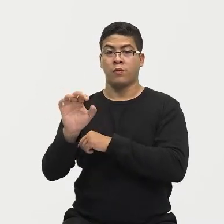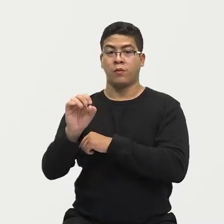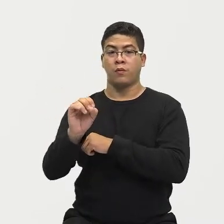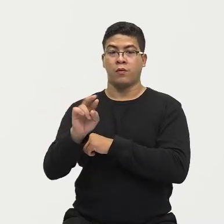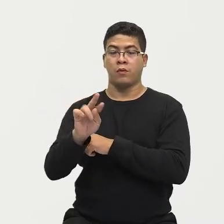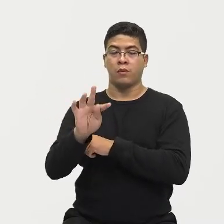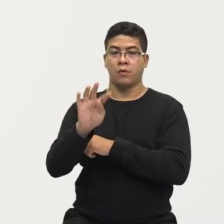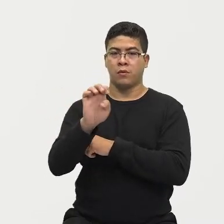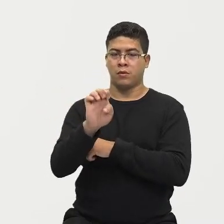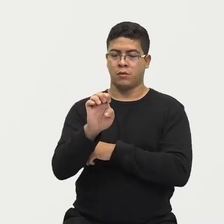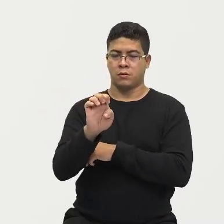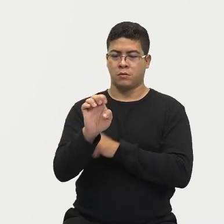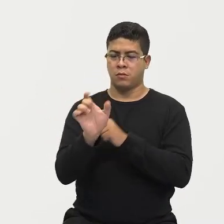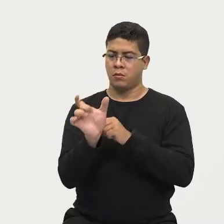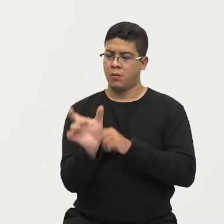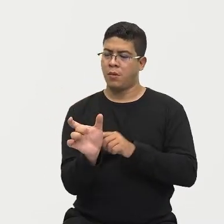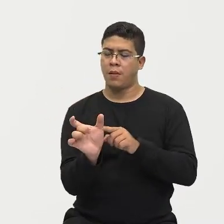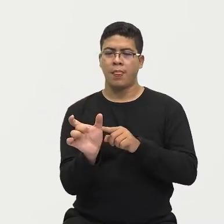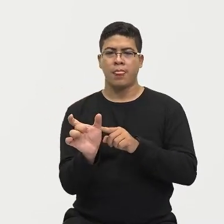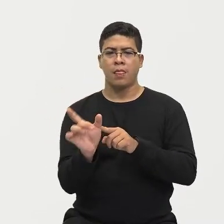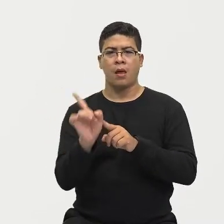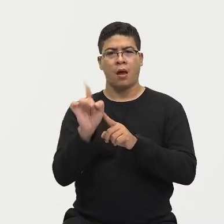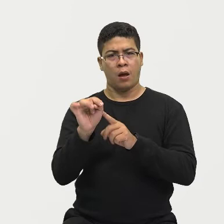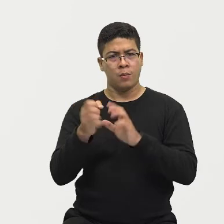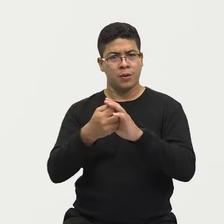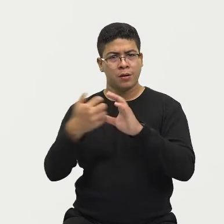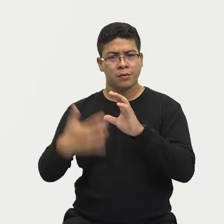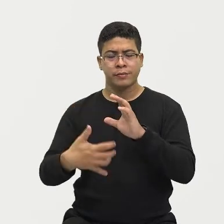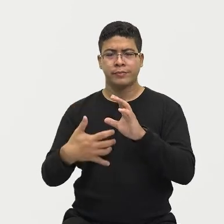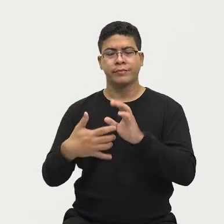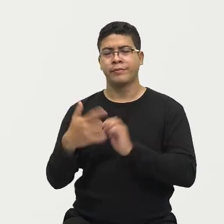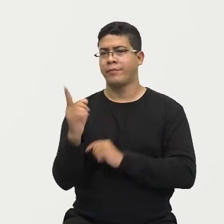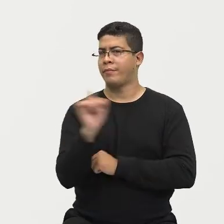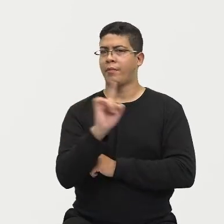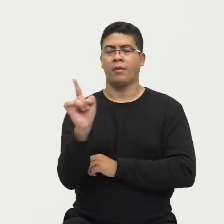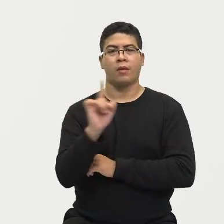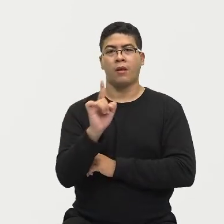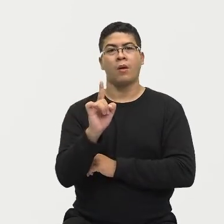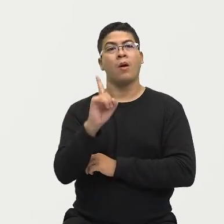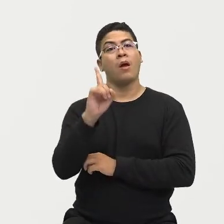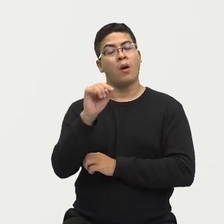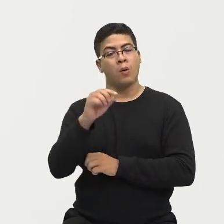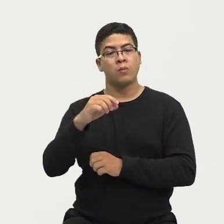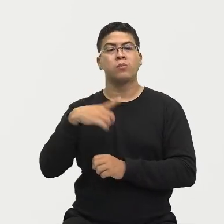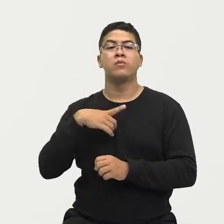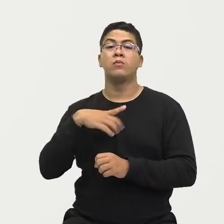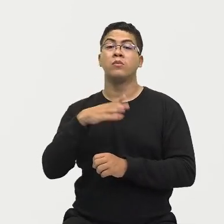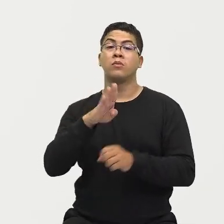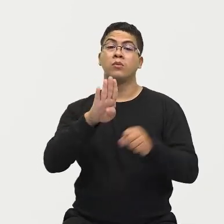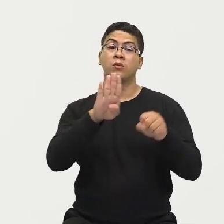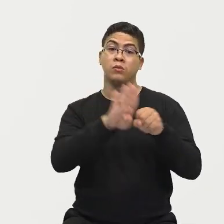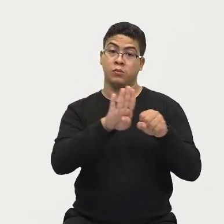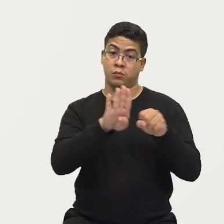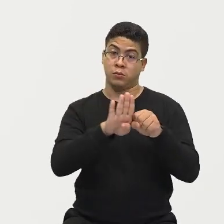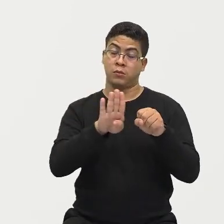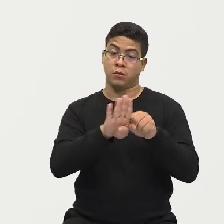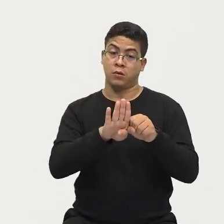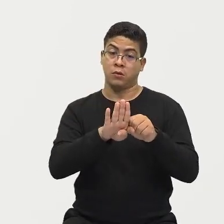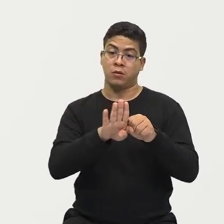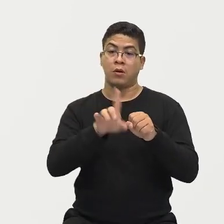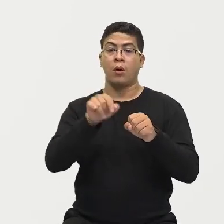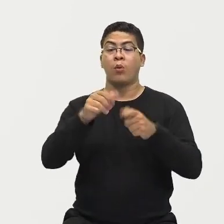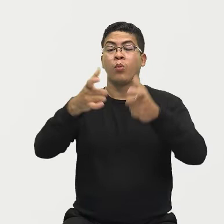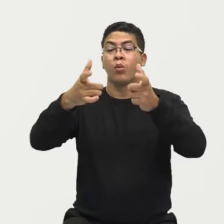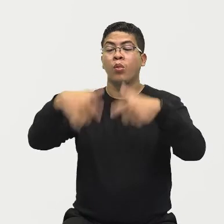está caracterizando nada, ele é um substantivo. Notaram aí? Ele é um substantivo,